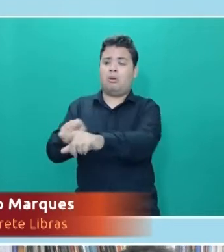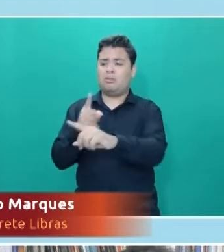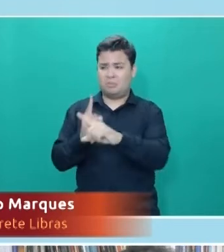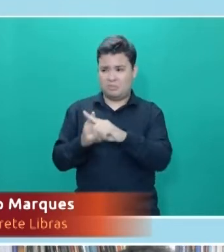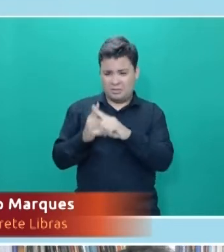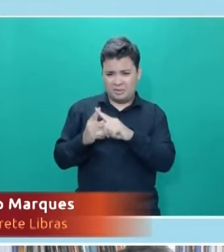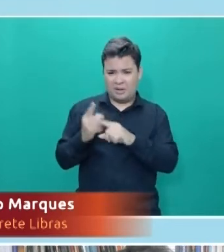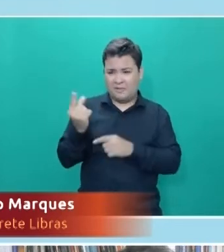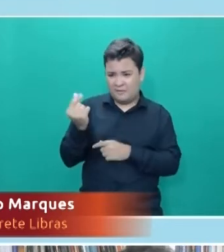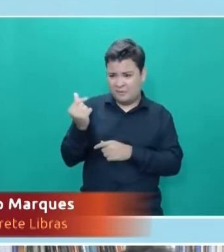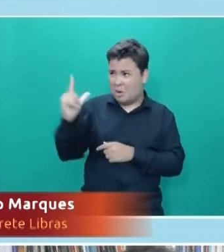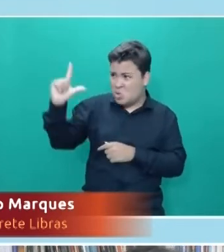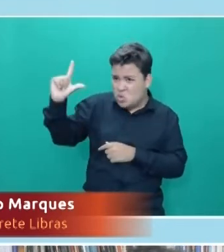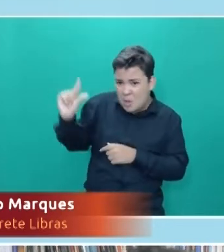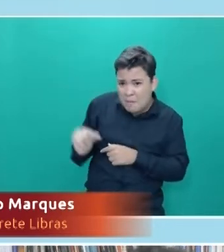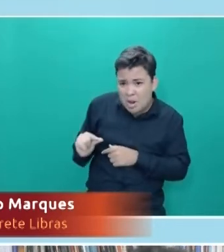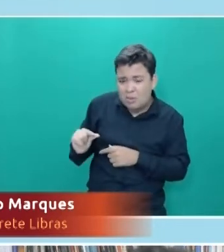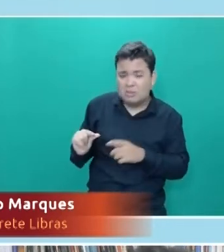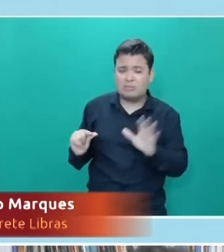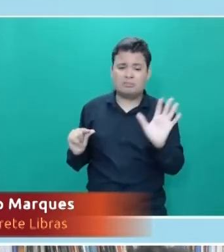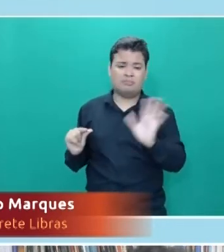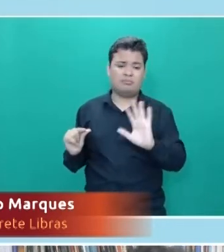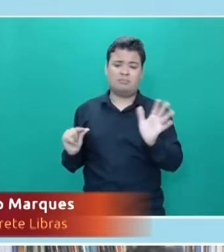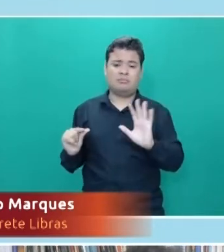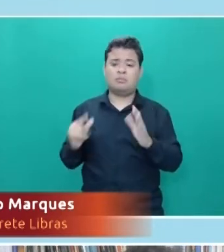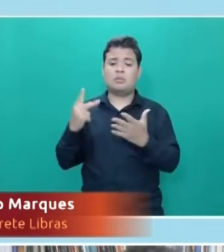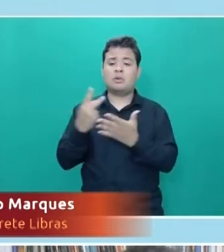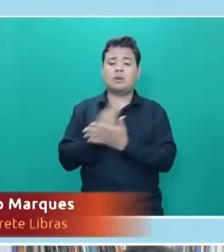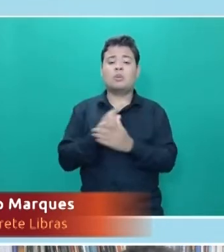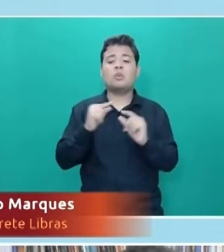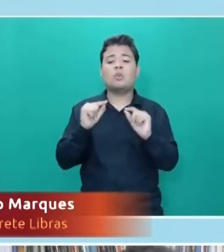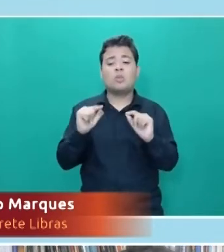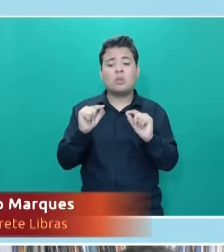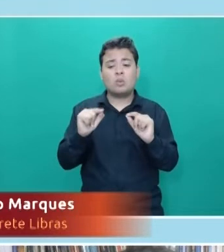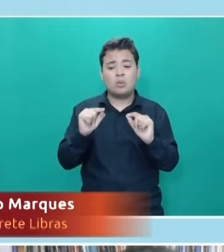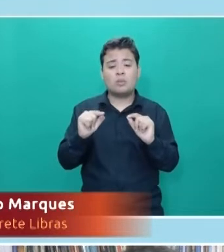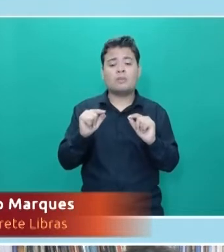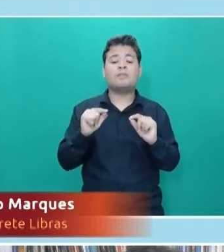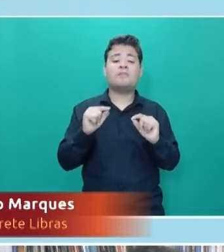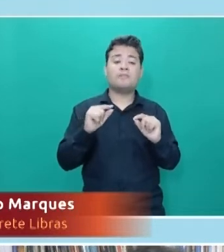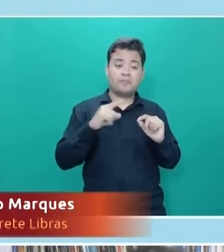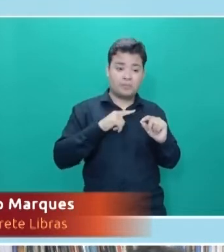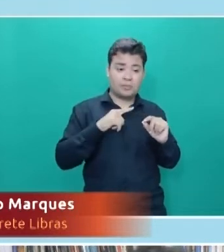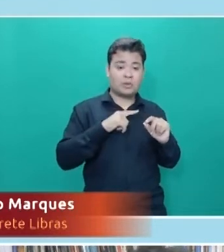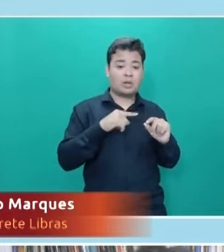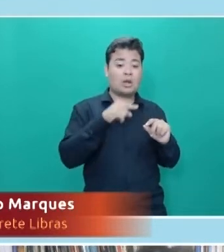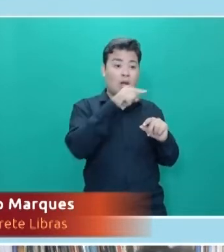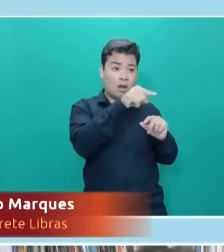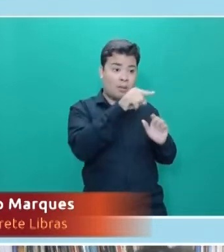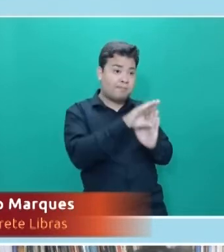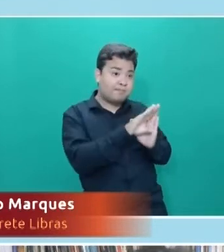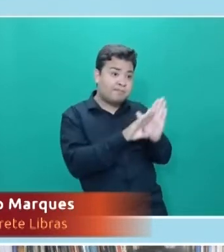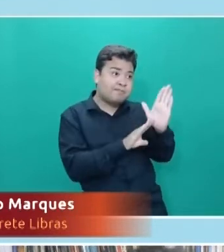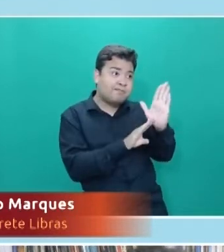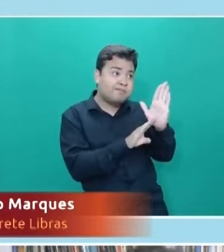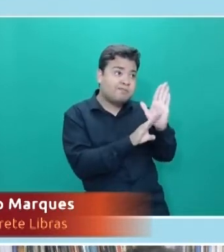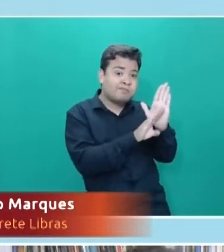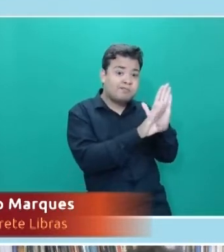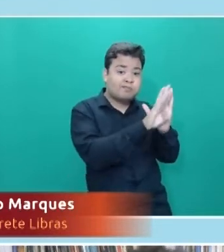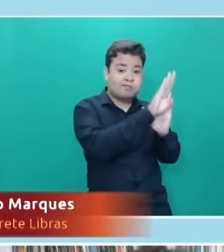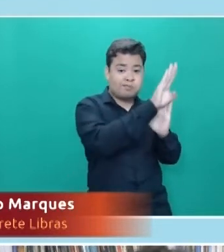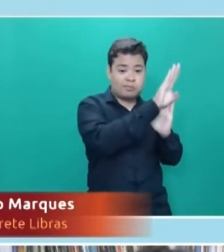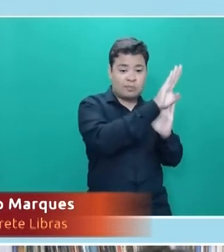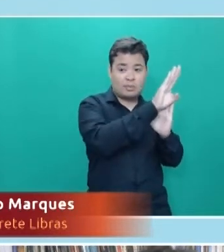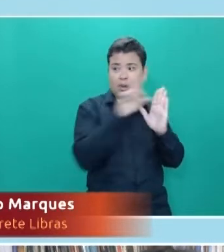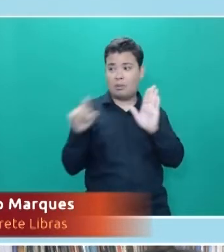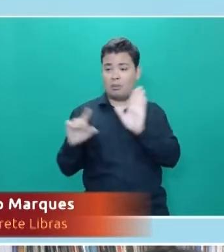é isso. O que aconteceu foi que, de fato, houve uma diferença, né, entre o piso e o que a pessoa, de